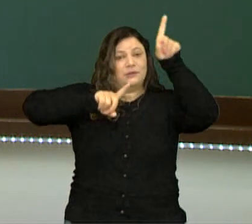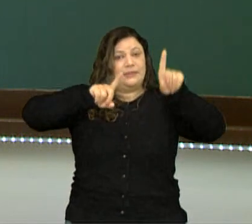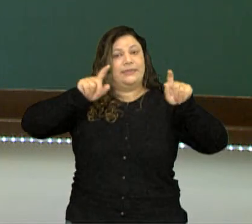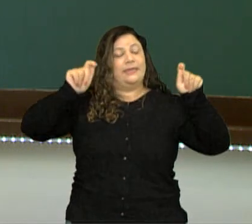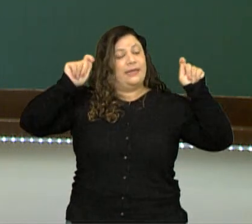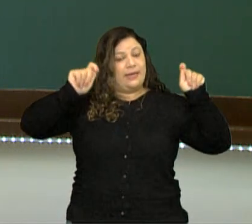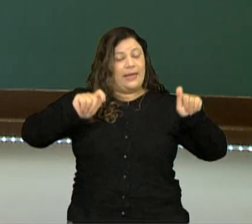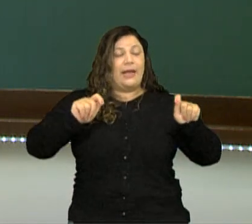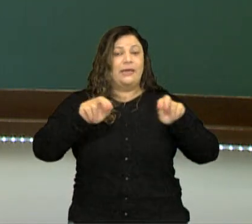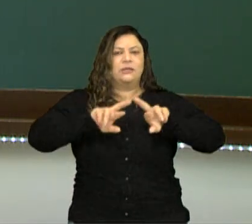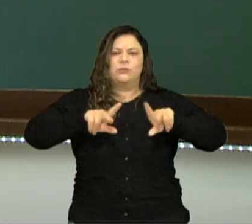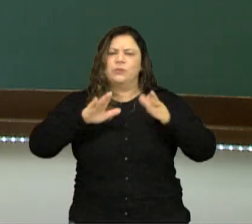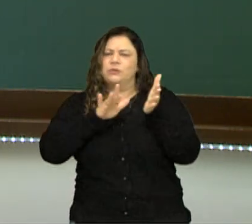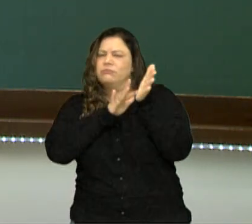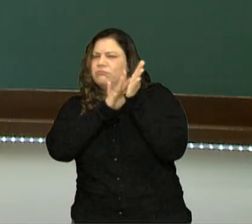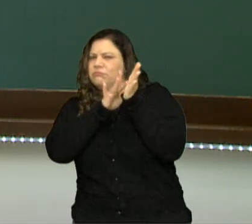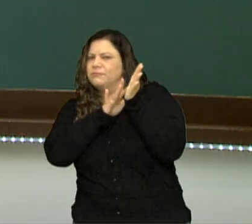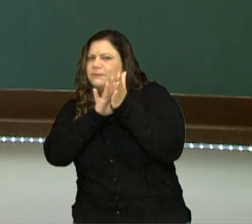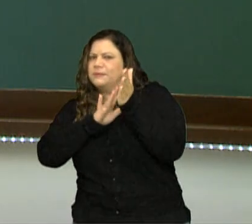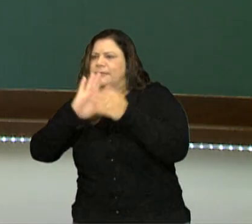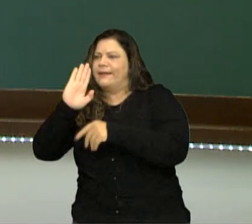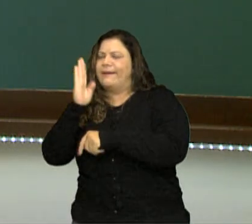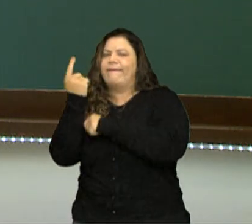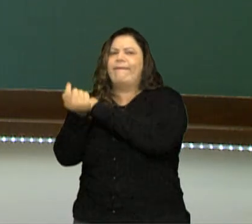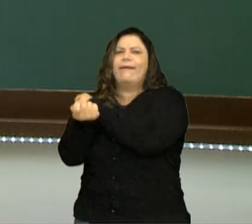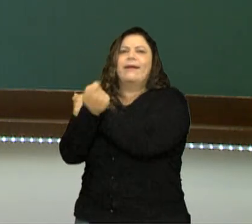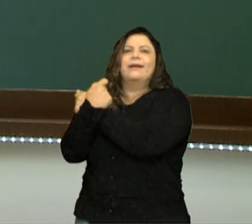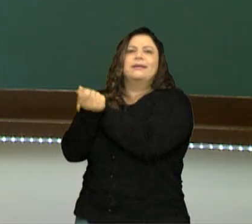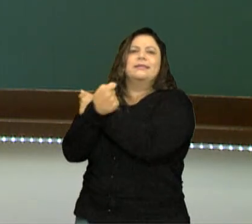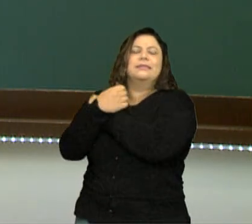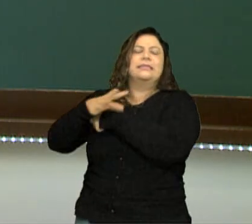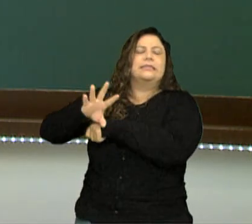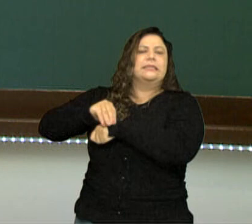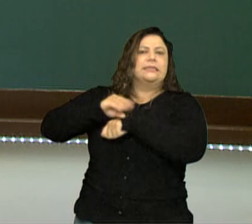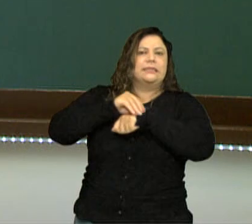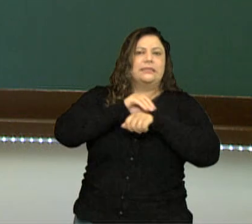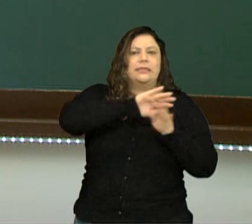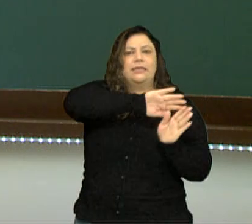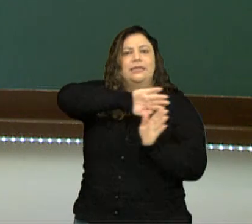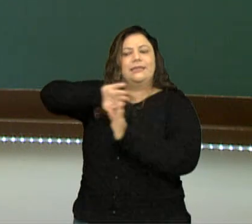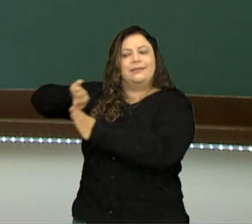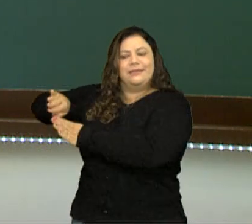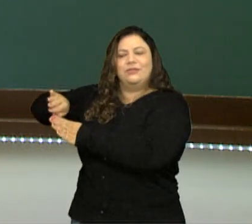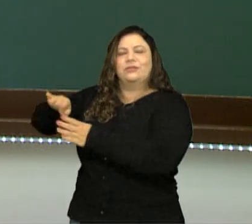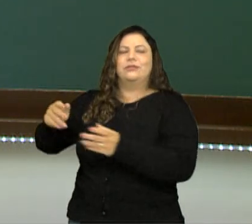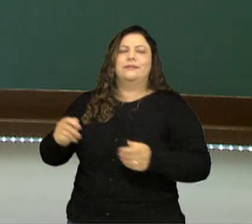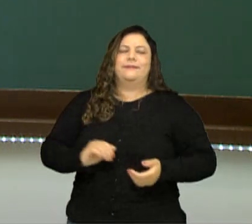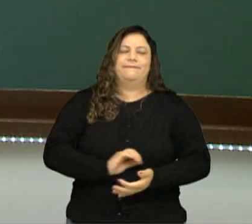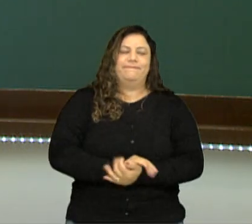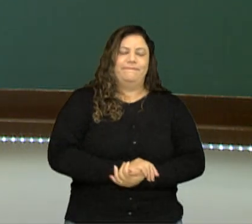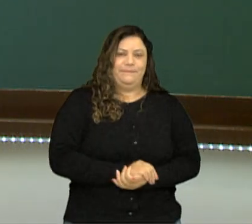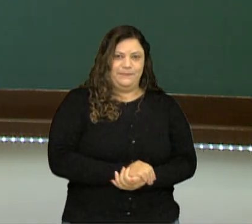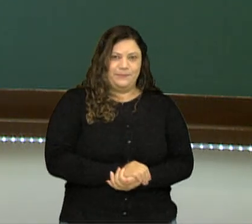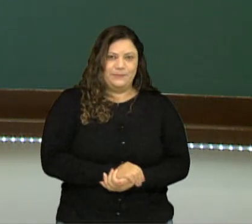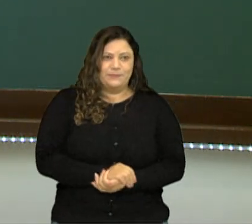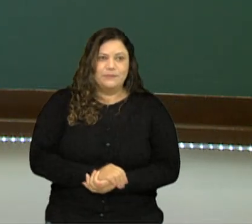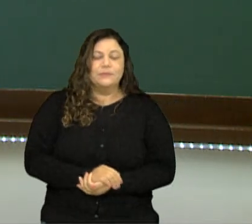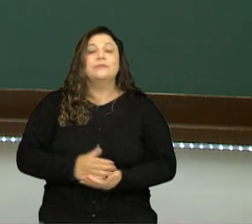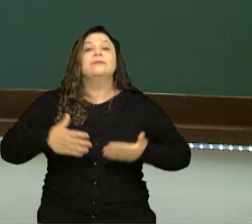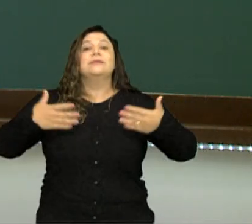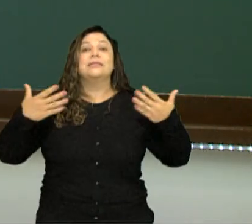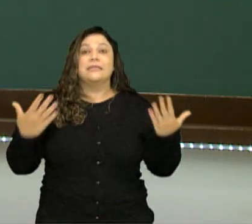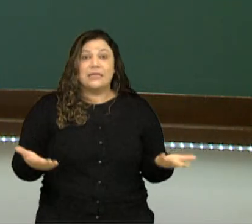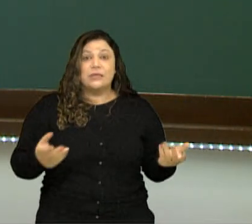forma, pode enganar o nosso conhecimento é deixado de lado por Spinoza, certo? E isso